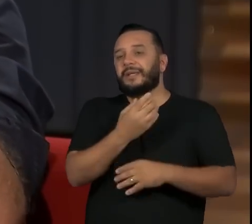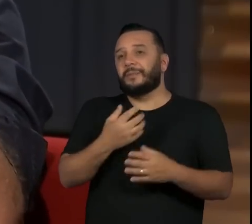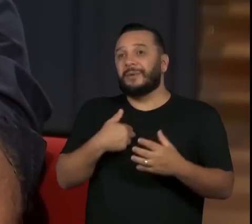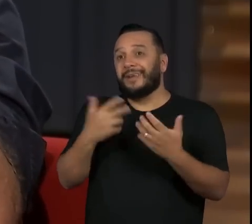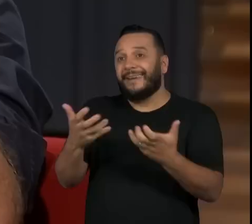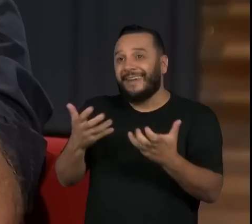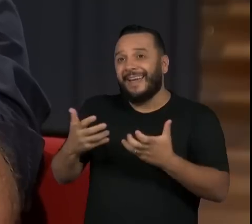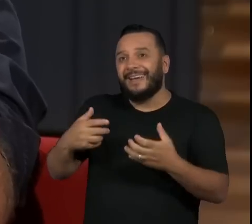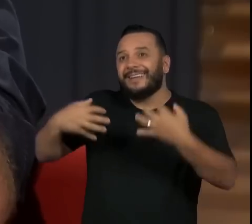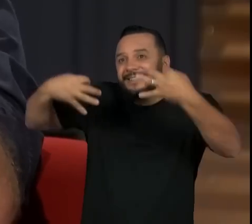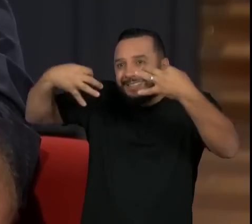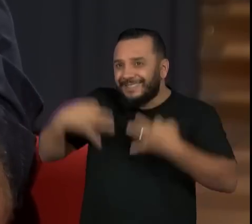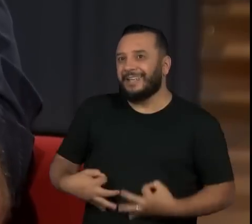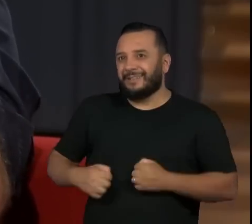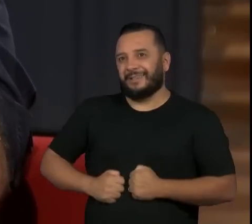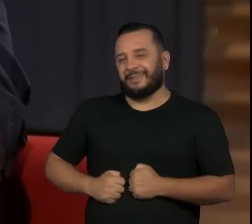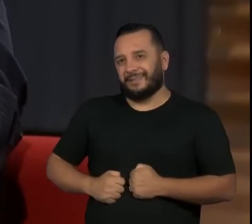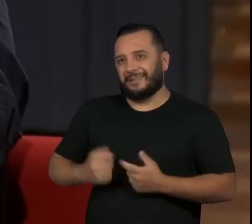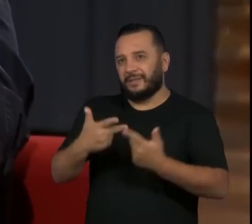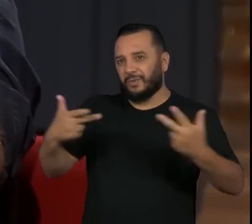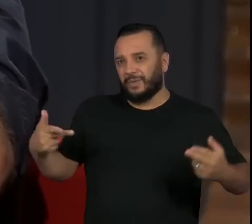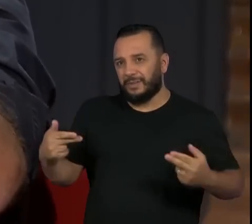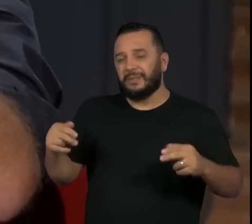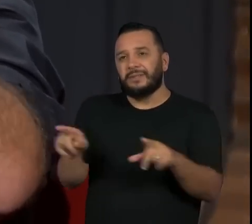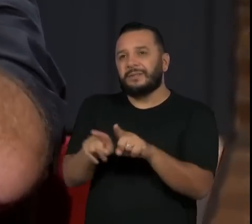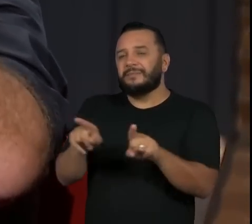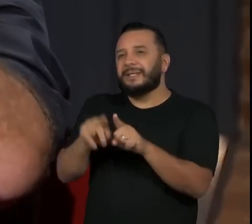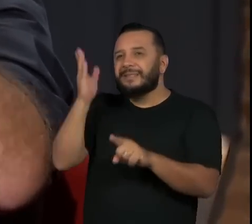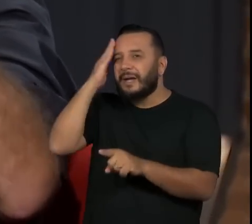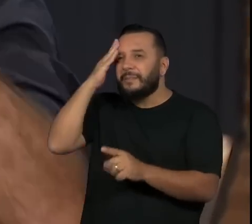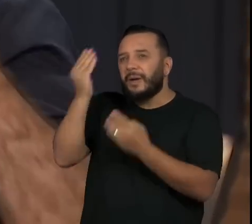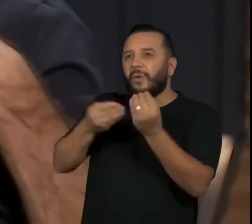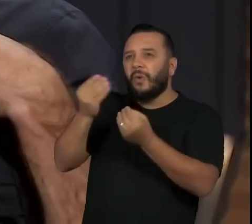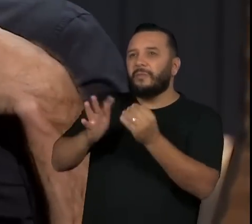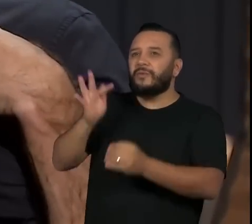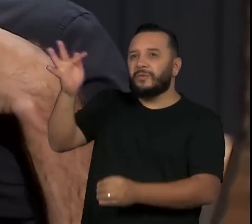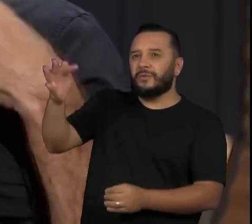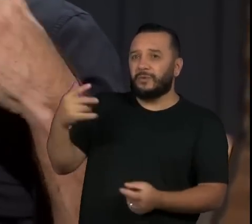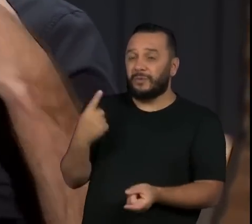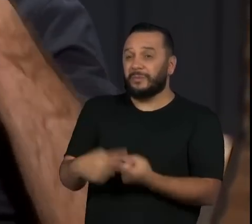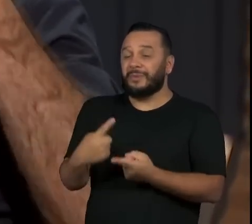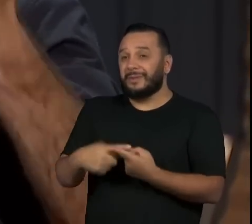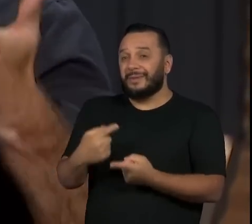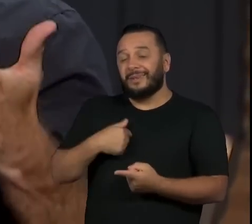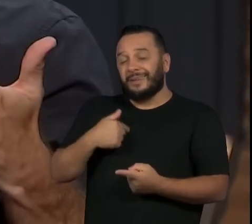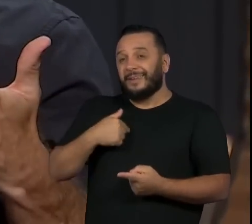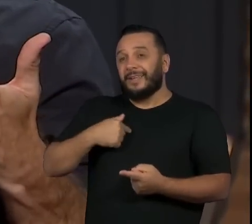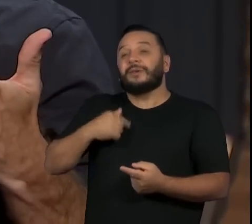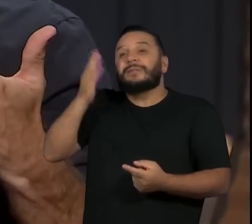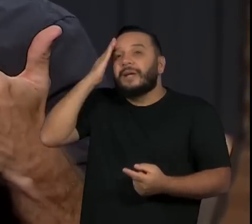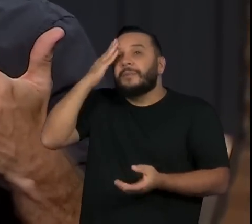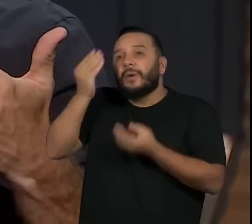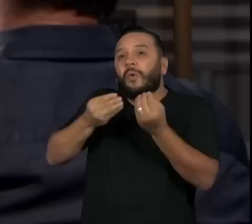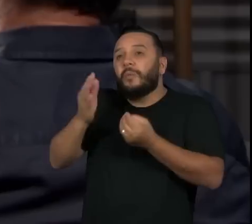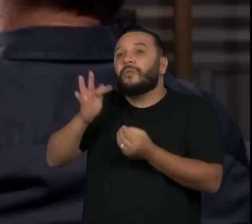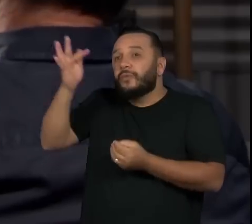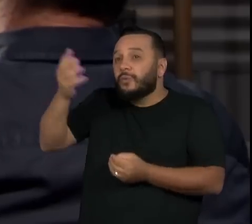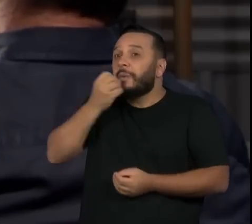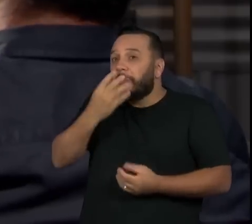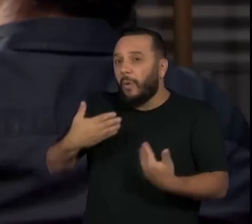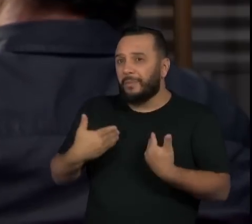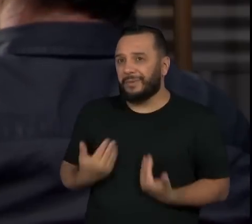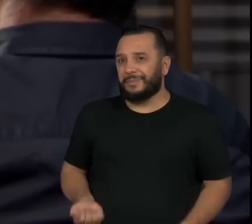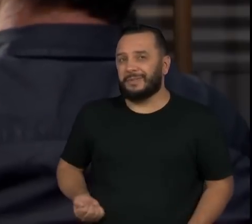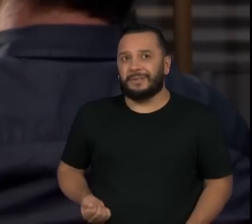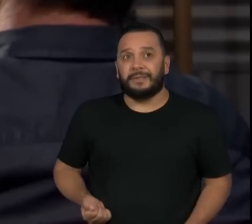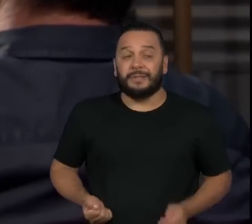tentar adivinhar como será o amanhã, porque a gente acredita que isso nos traz uma vantagem evolutiva. Mas né? que